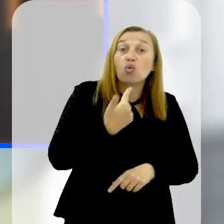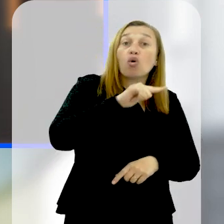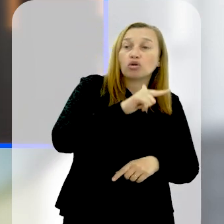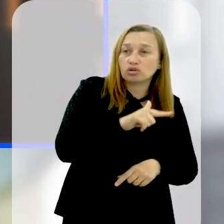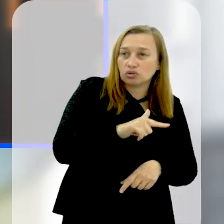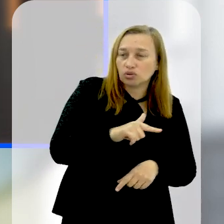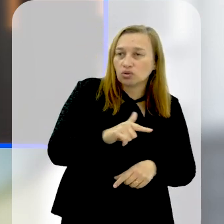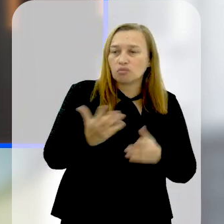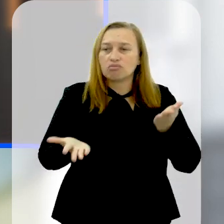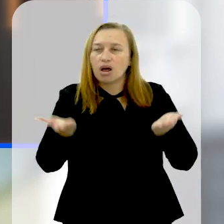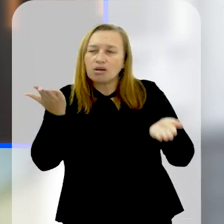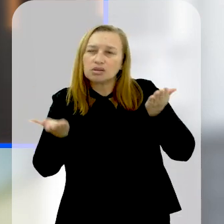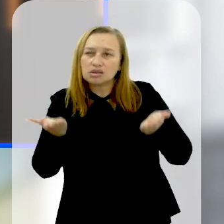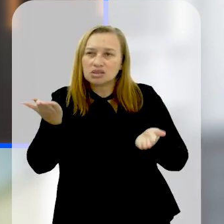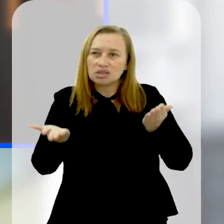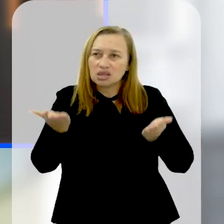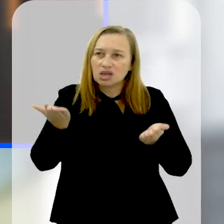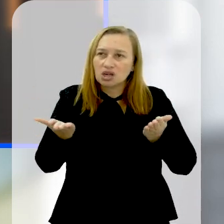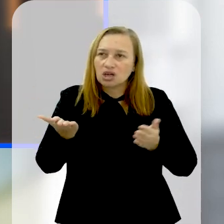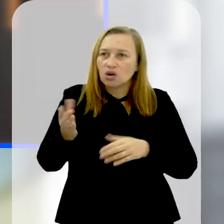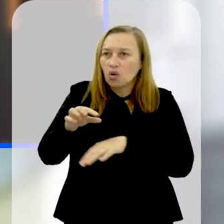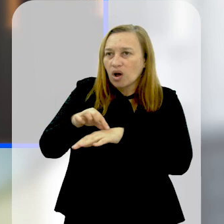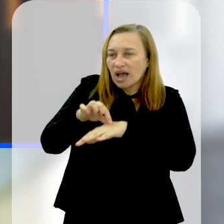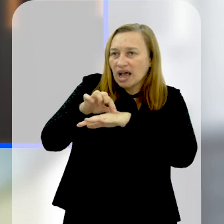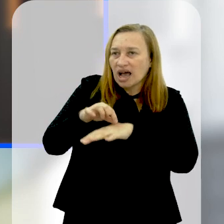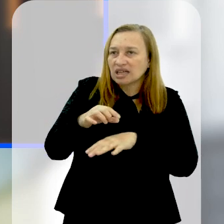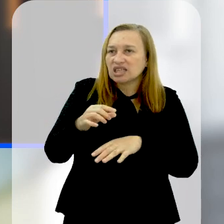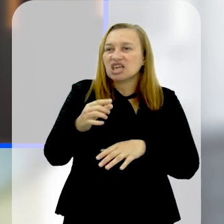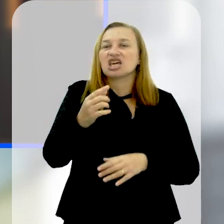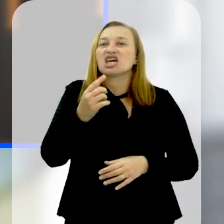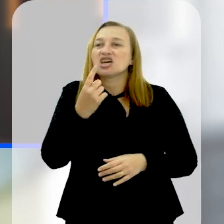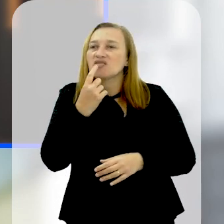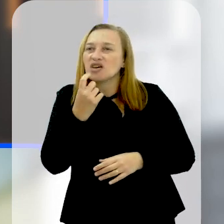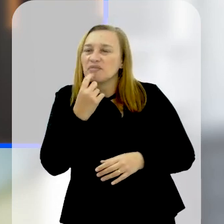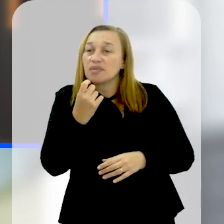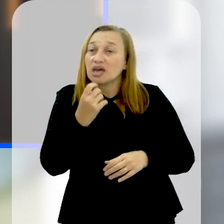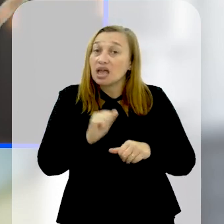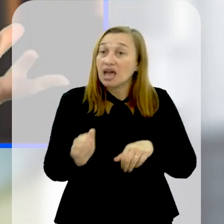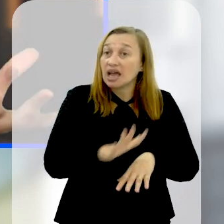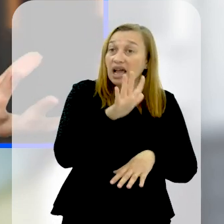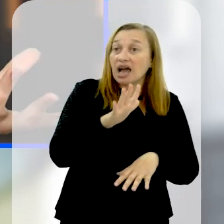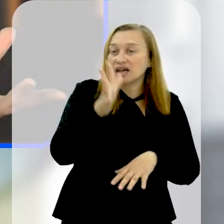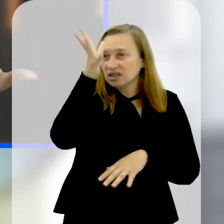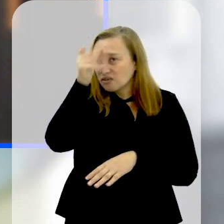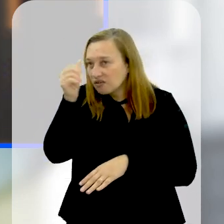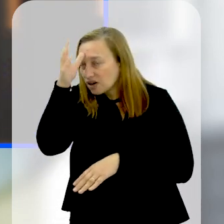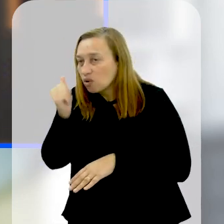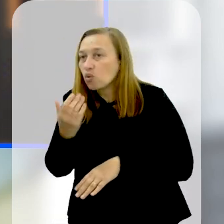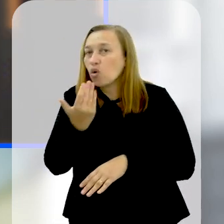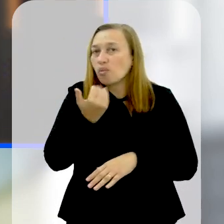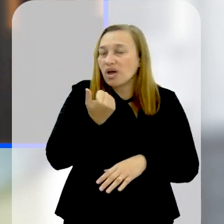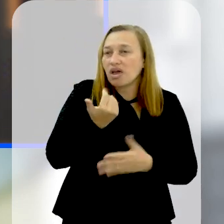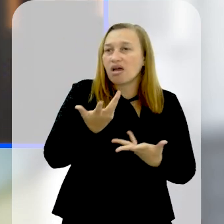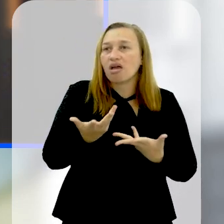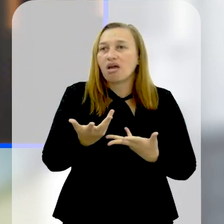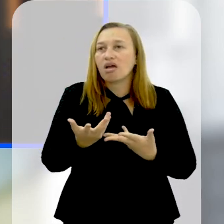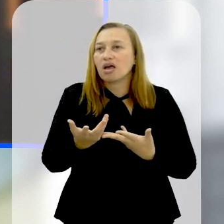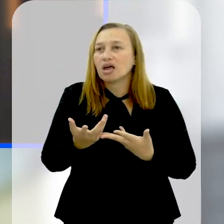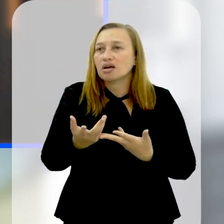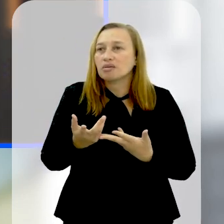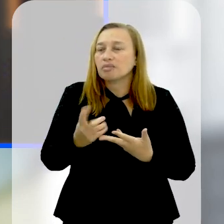o outro, tentar balancear, não come uma carne vermelha que é um pouco mais cara, tenta comer o frango,